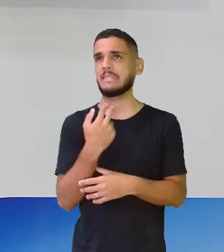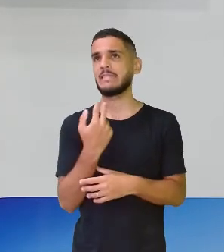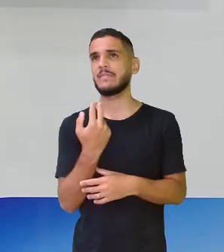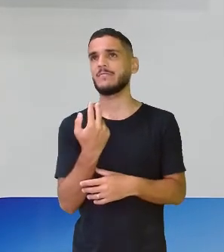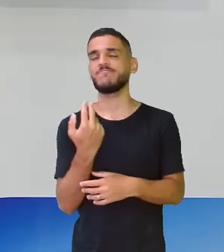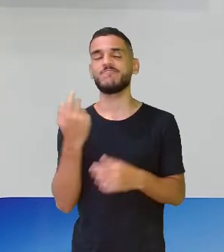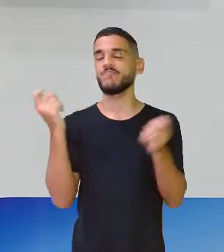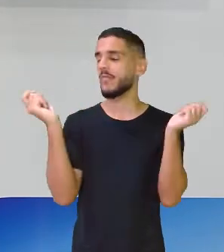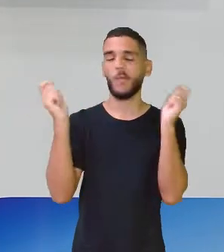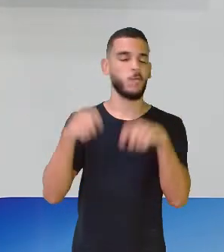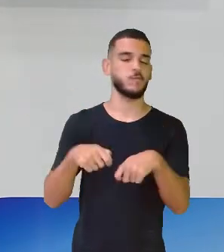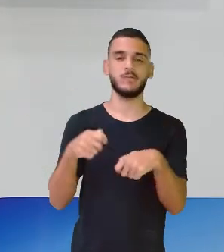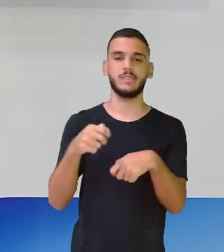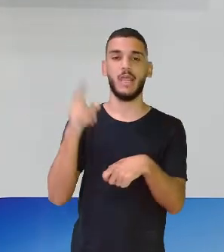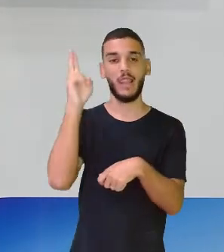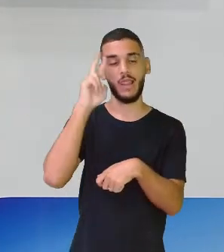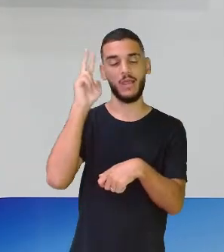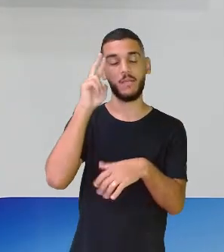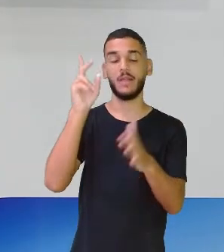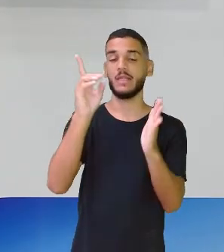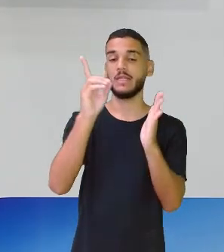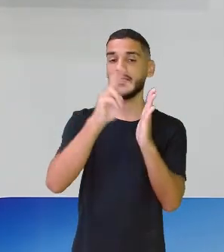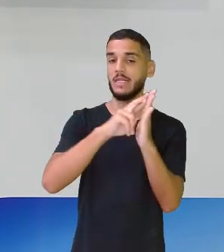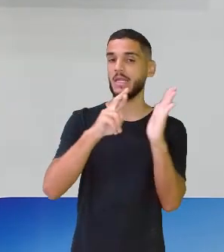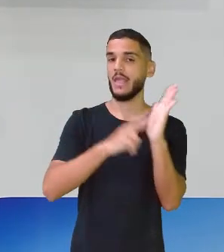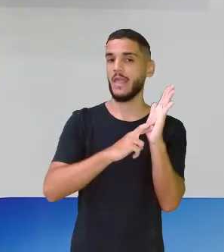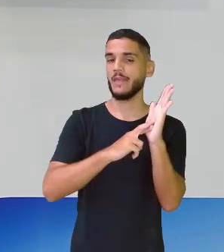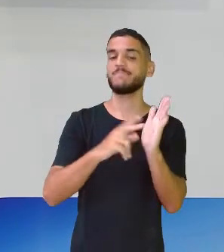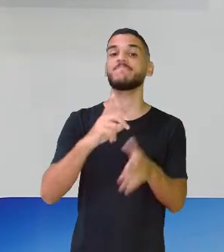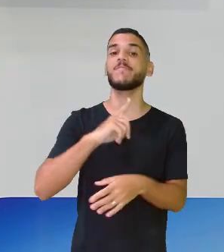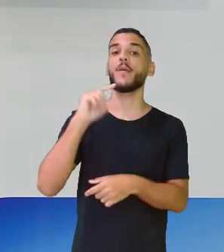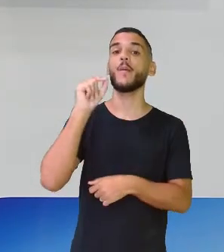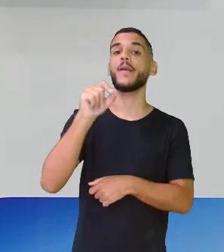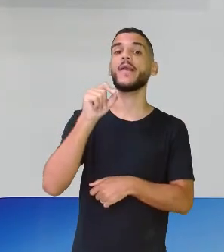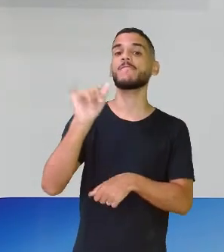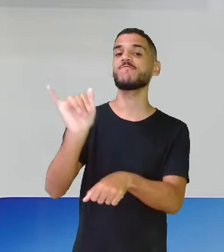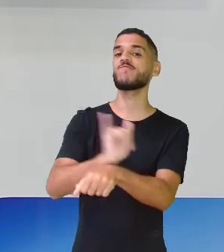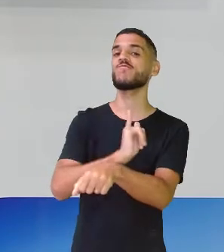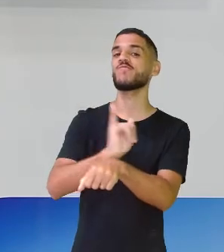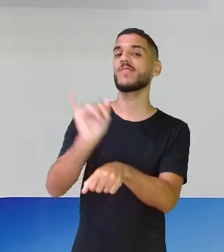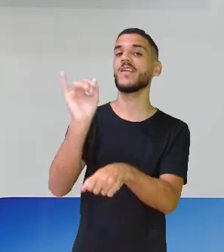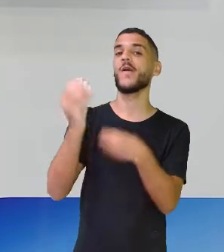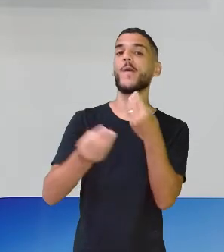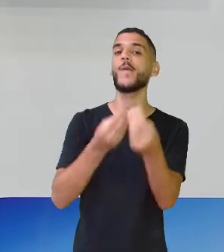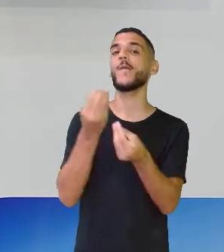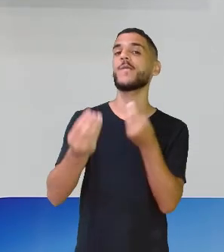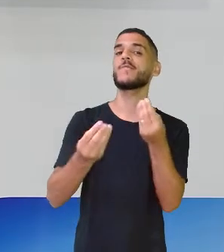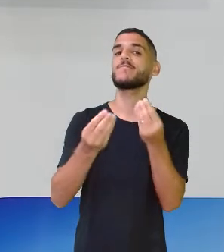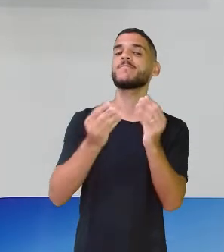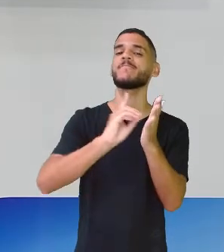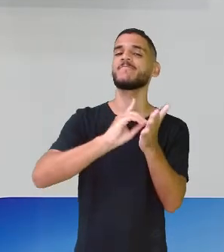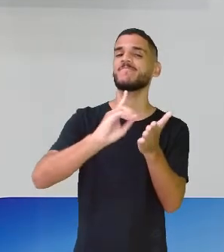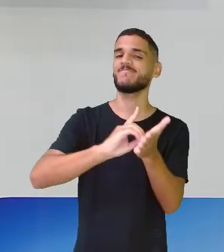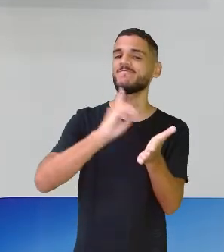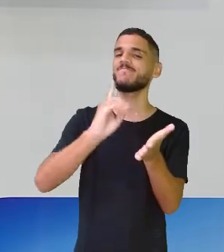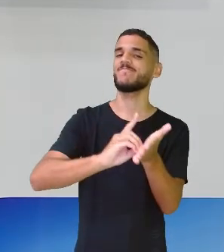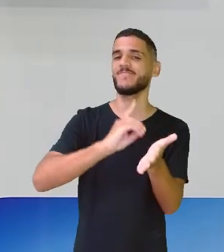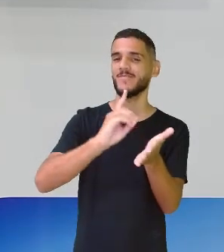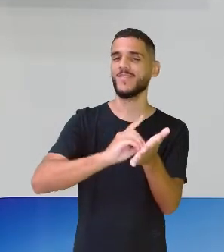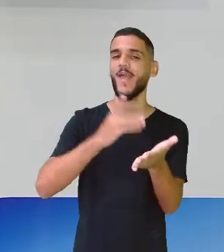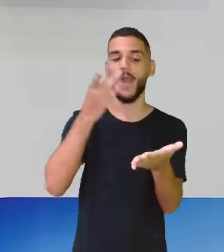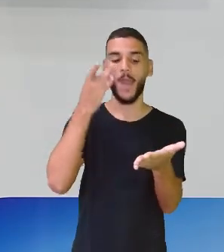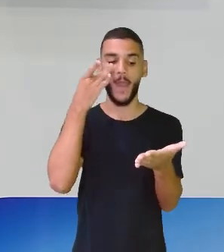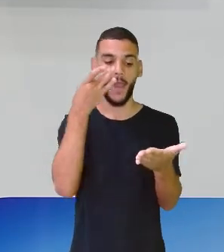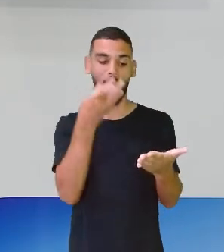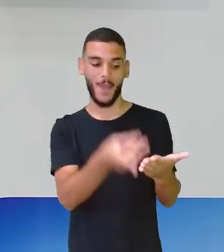regra, sempre tem o quê? O dicionário, né? Que ele serve para a gente observar a grafia das palavras